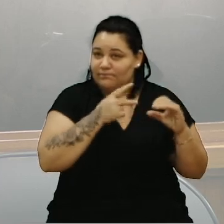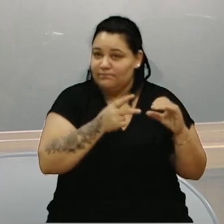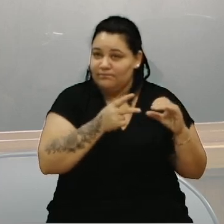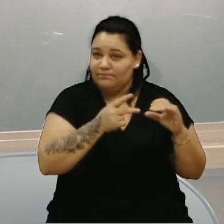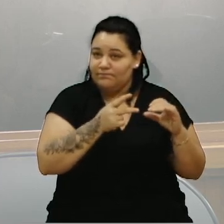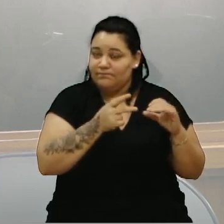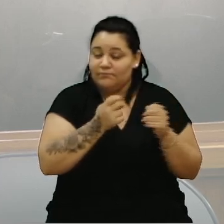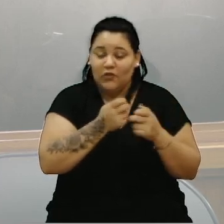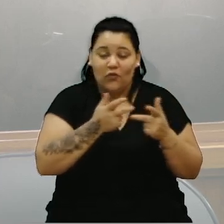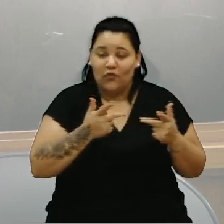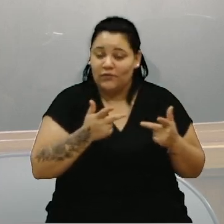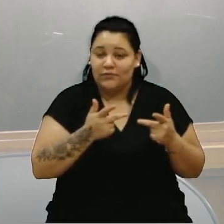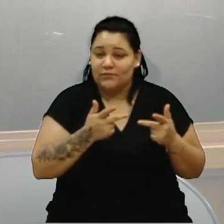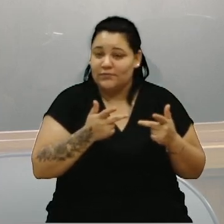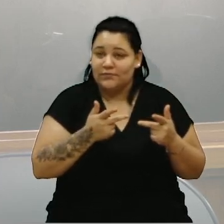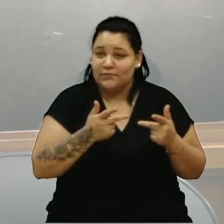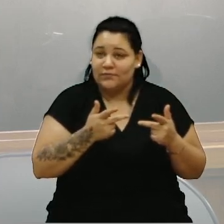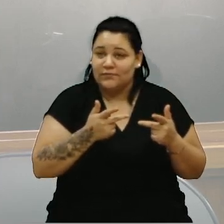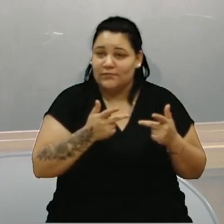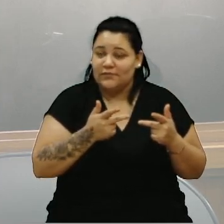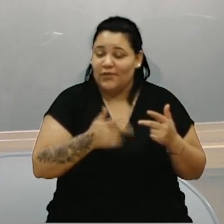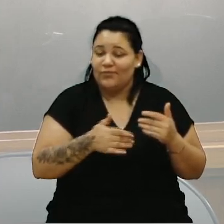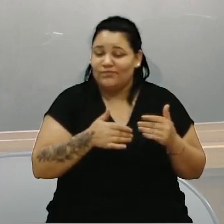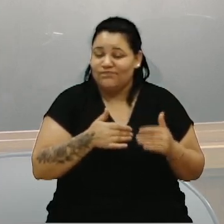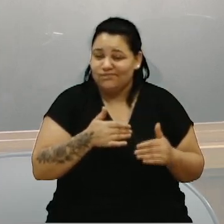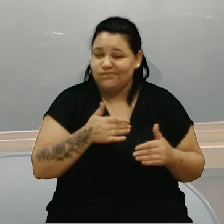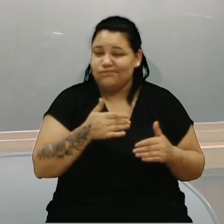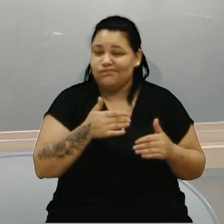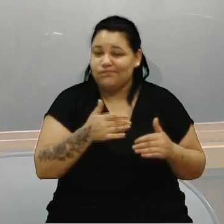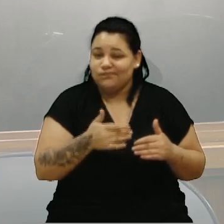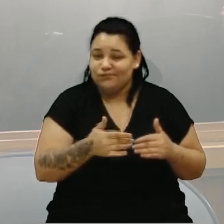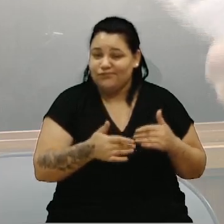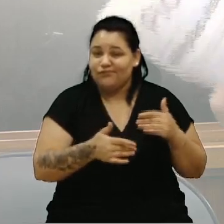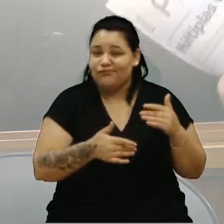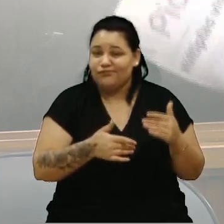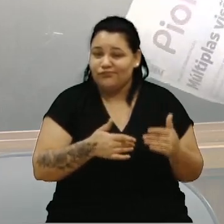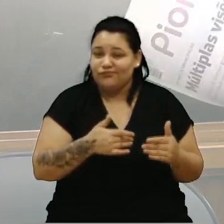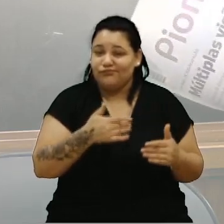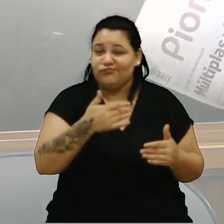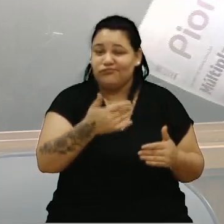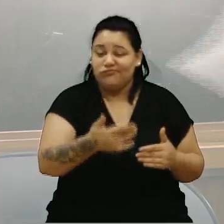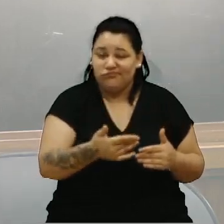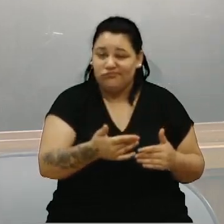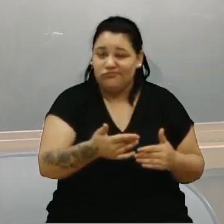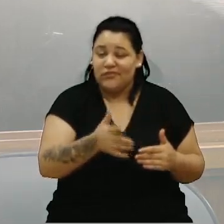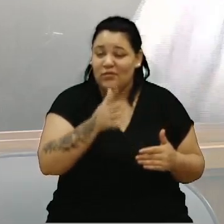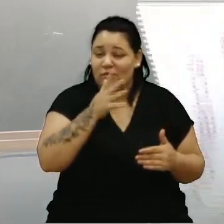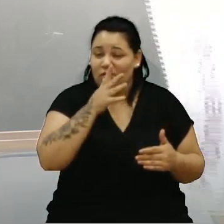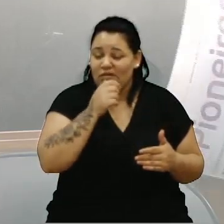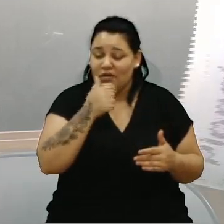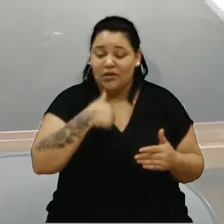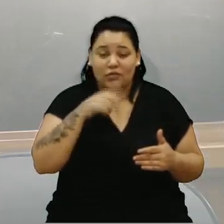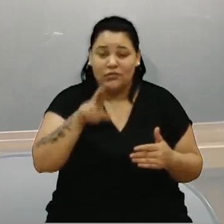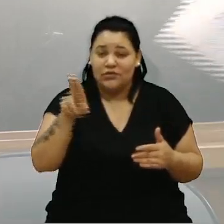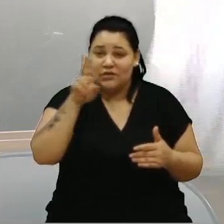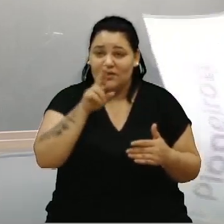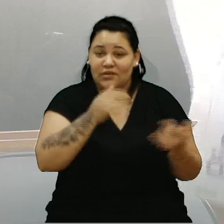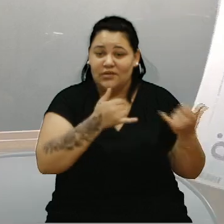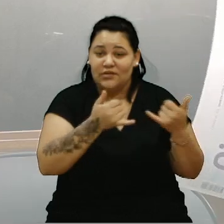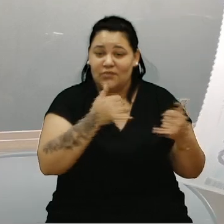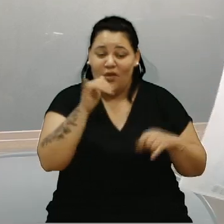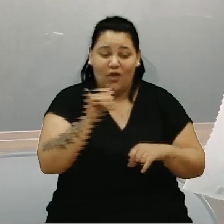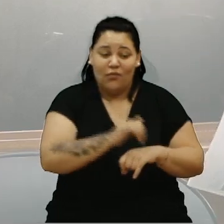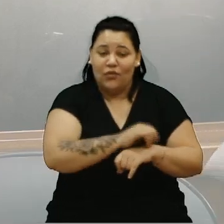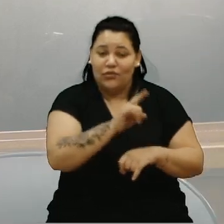de coisas que vão caminhando muito lentamente. E o exemplo é o aeroporto, vereador Zanquim. O senhor que trabalhou com consultoria,